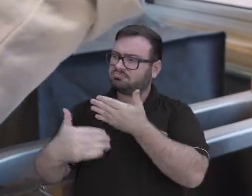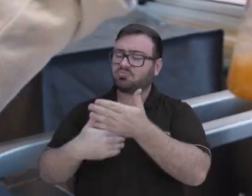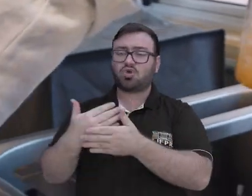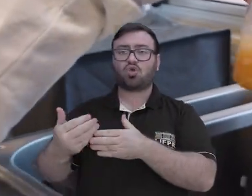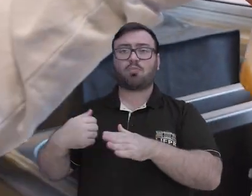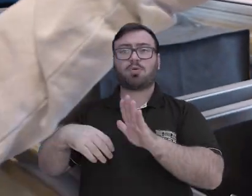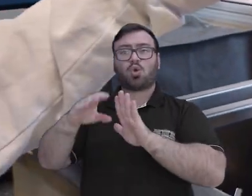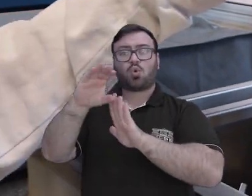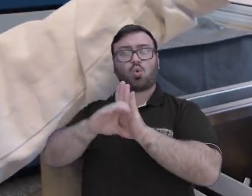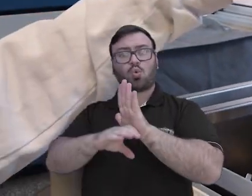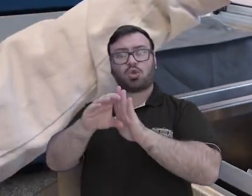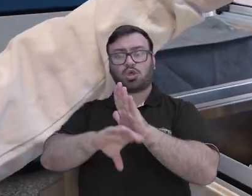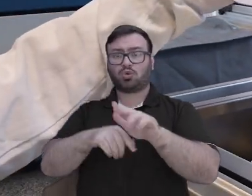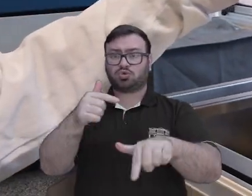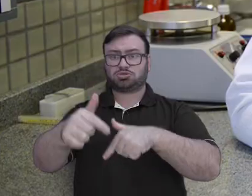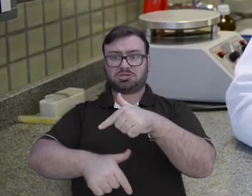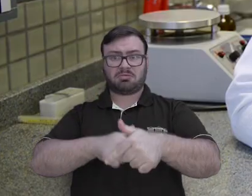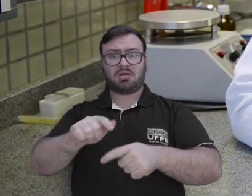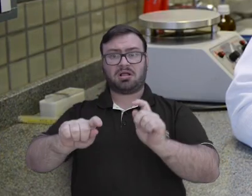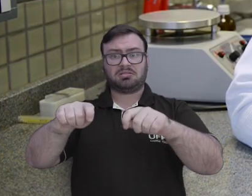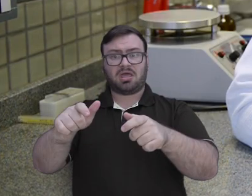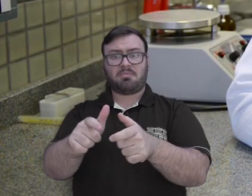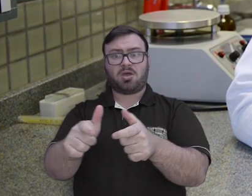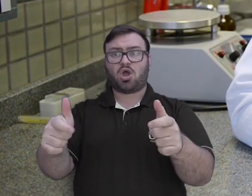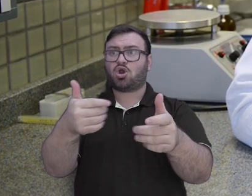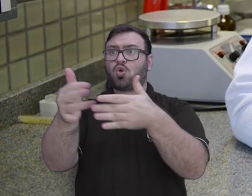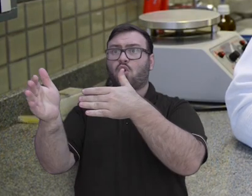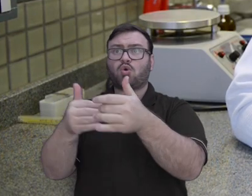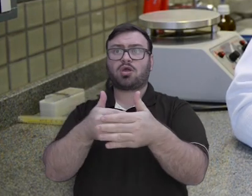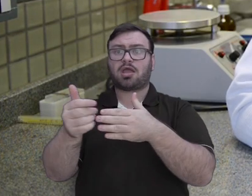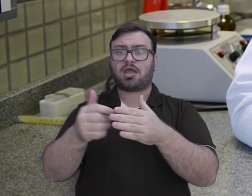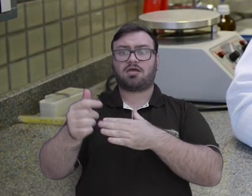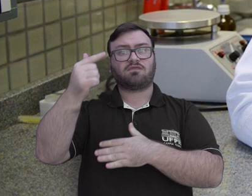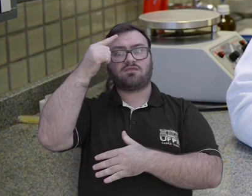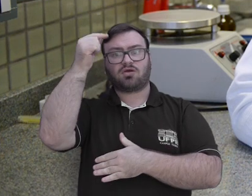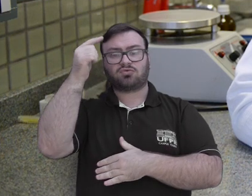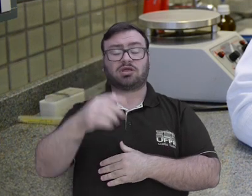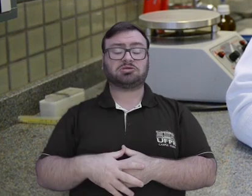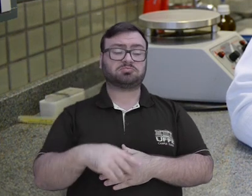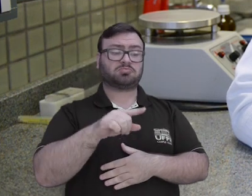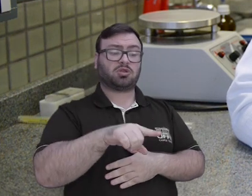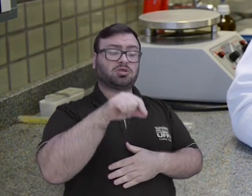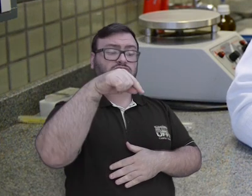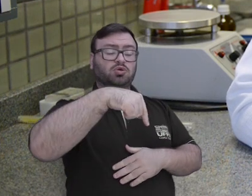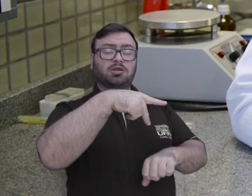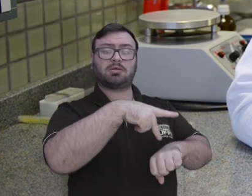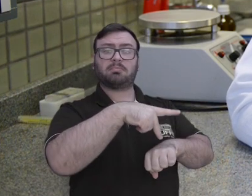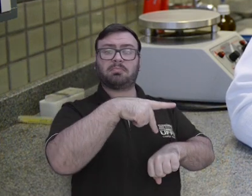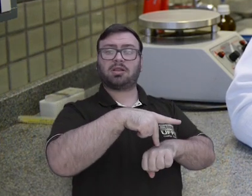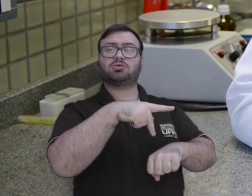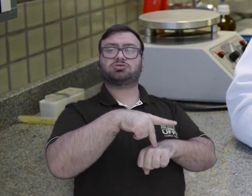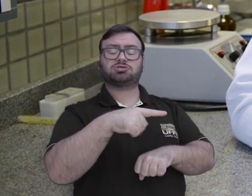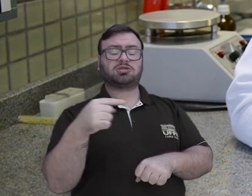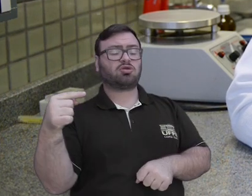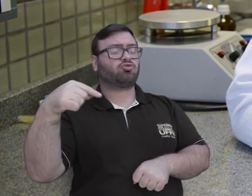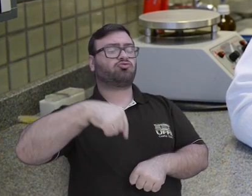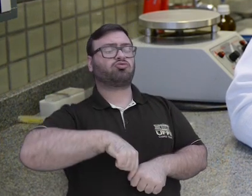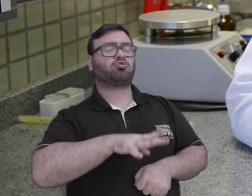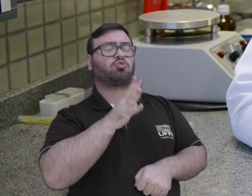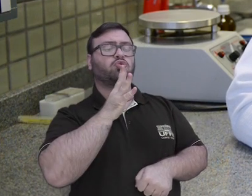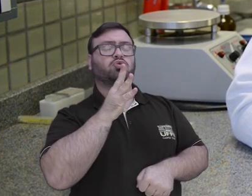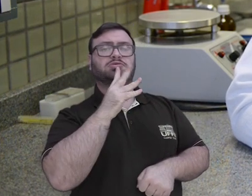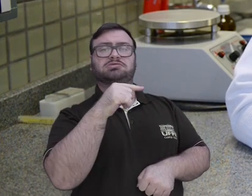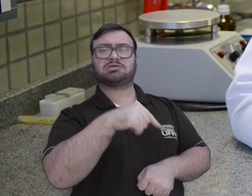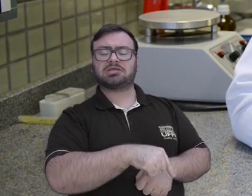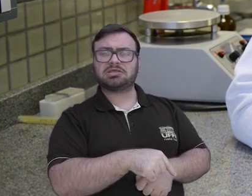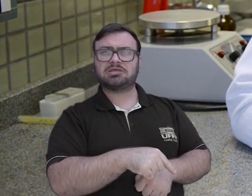muito maior do que qualquer outra faculdade. Eu acabei escolhendo o setor Palotina porque quando eu vim conhecer o setor, ele foi o que eu me senti